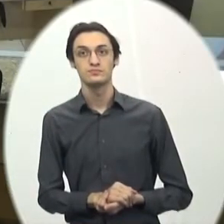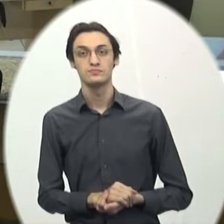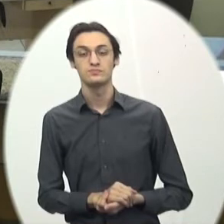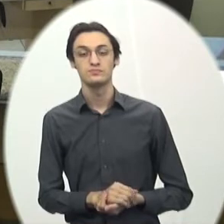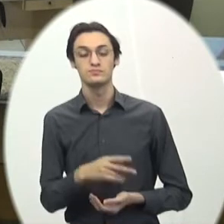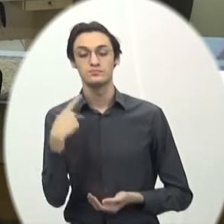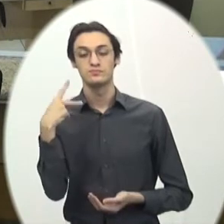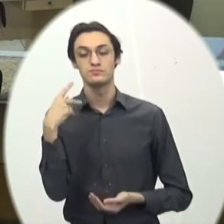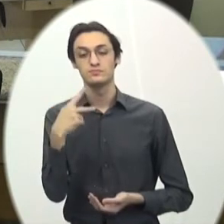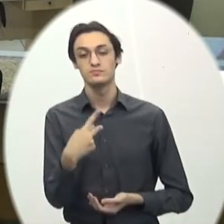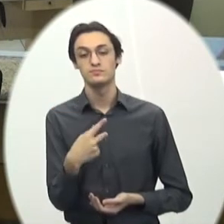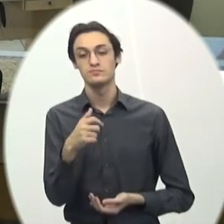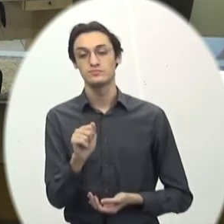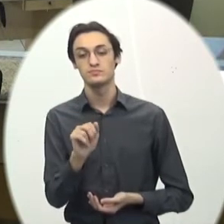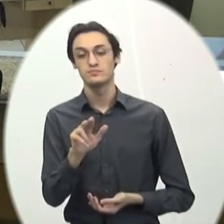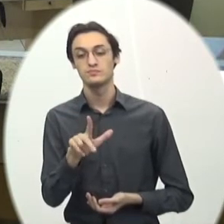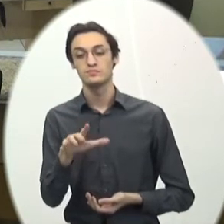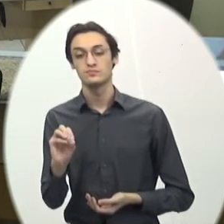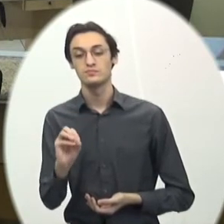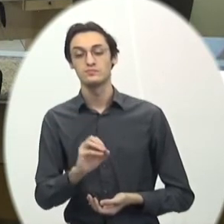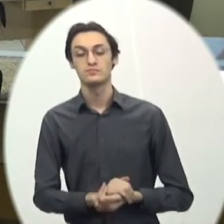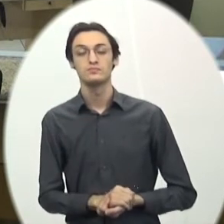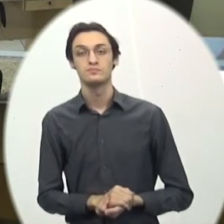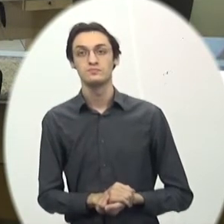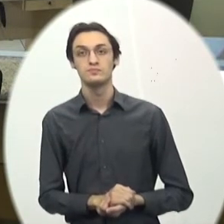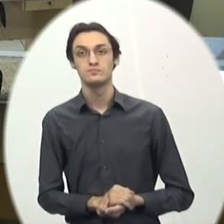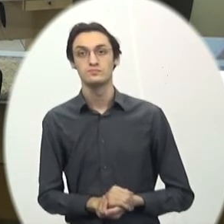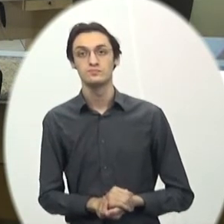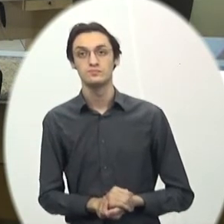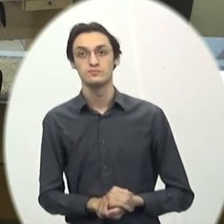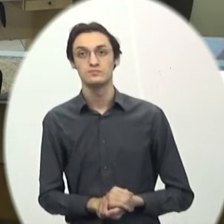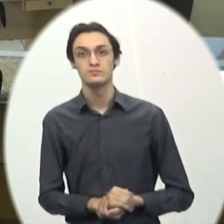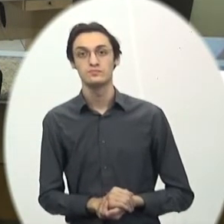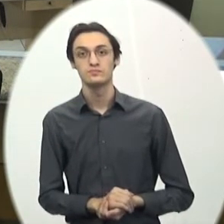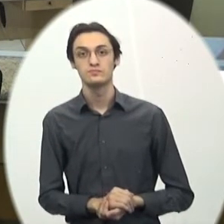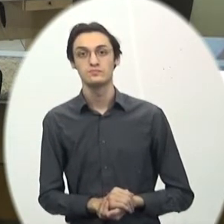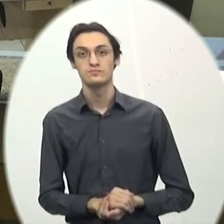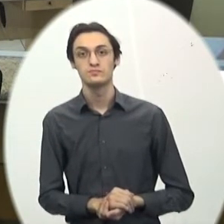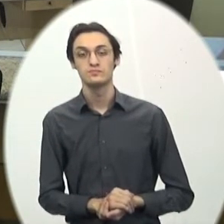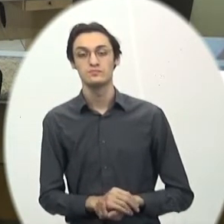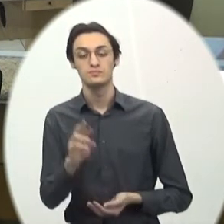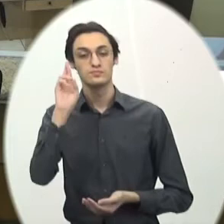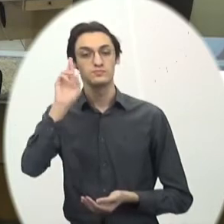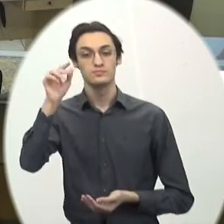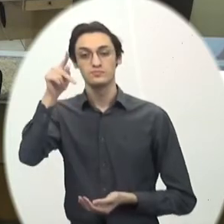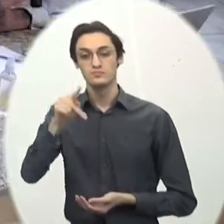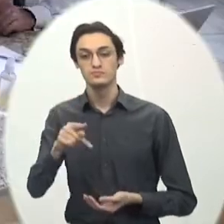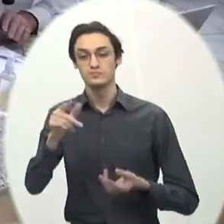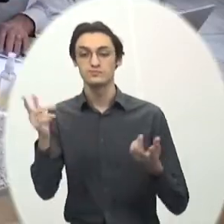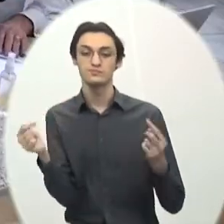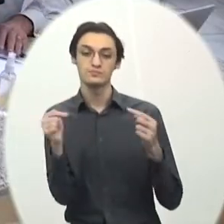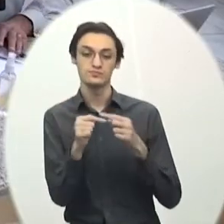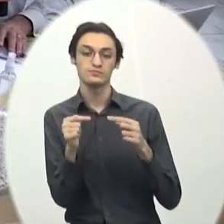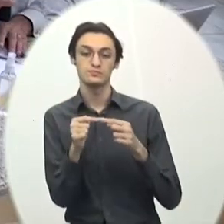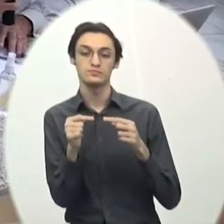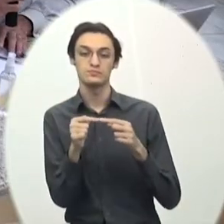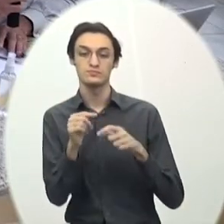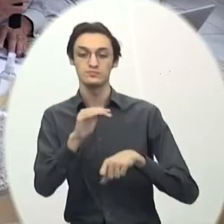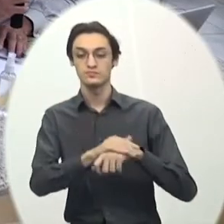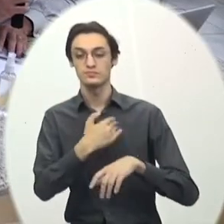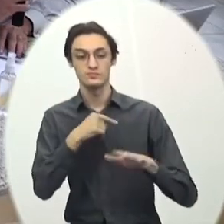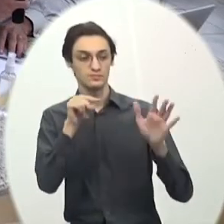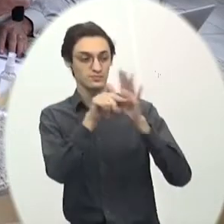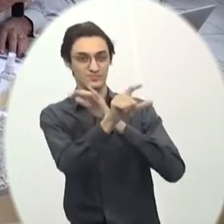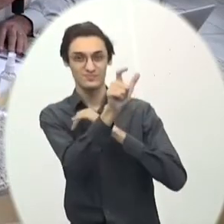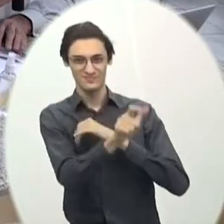Com a palavra o vereador Paulo Ferrares. Senhor presidente, e conforme eu questionei o doutor